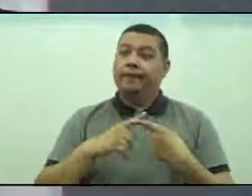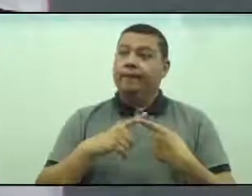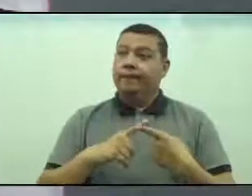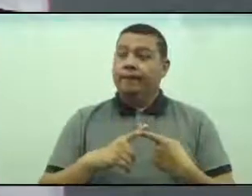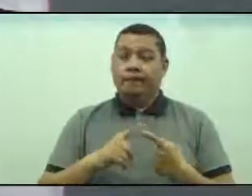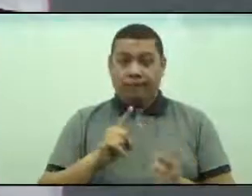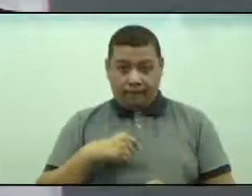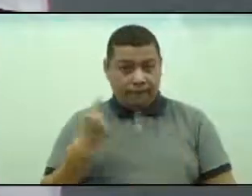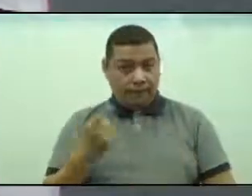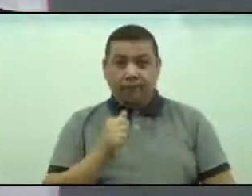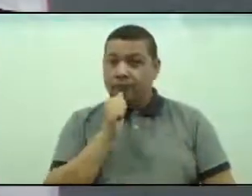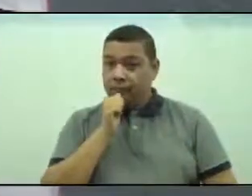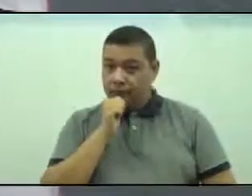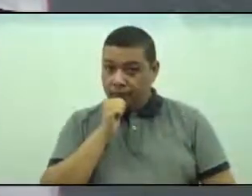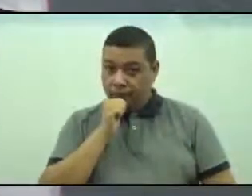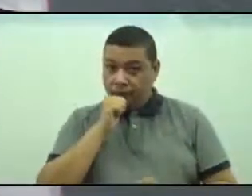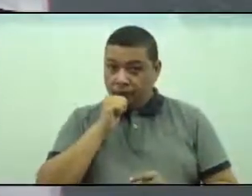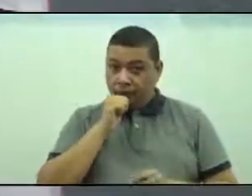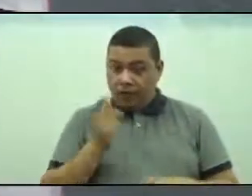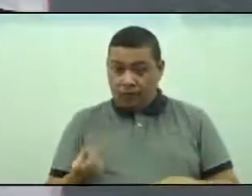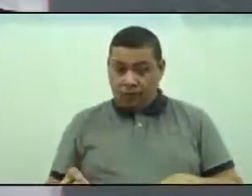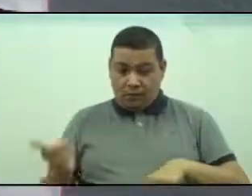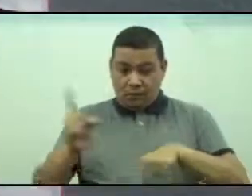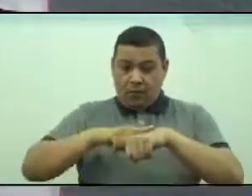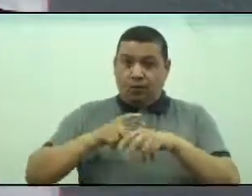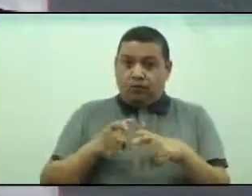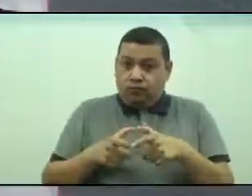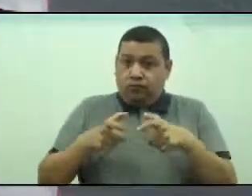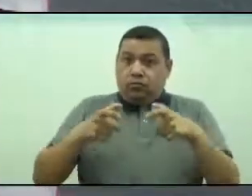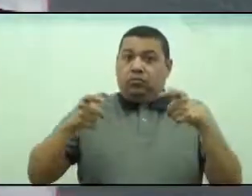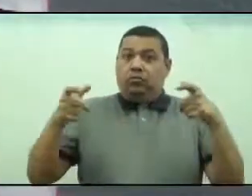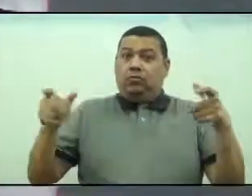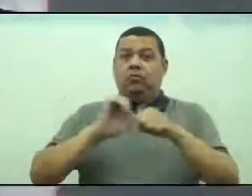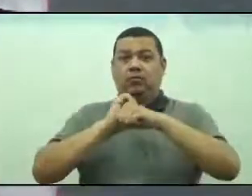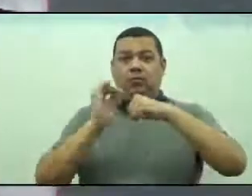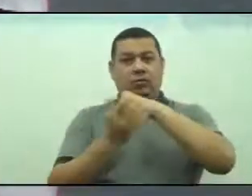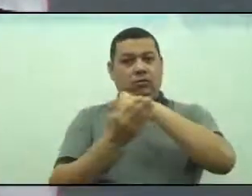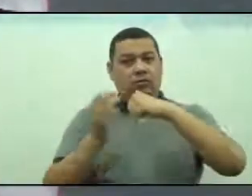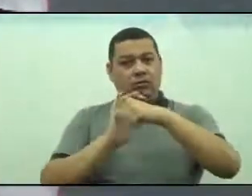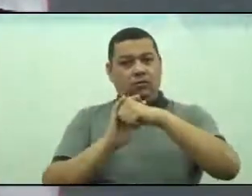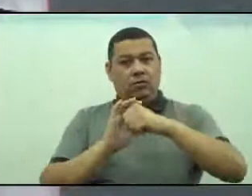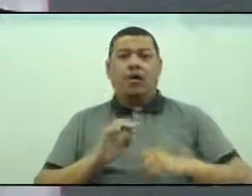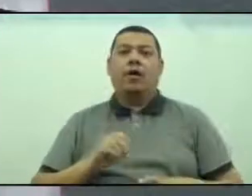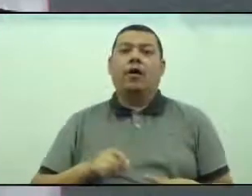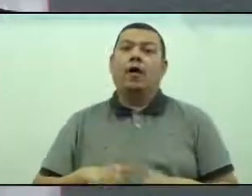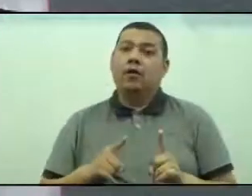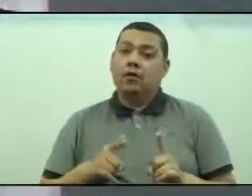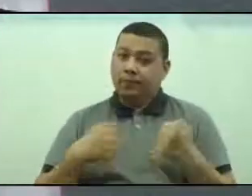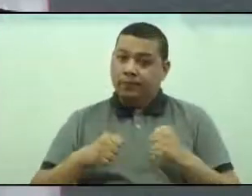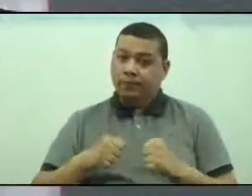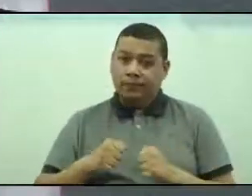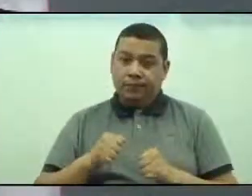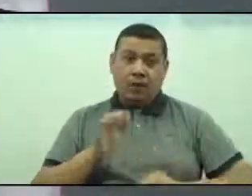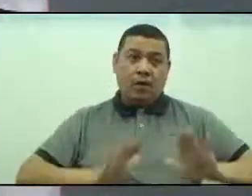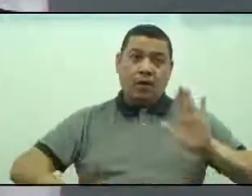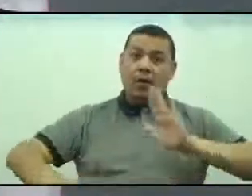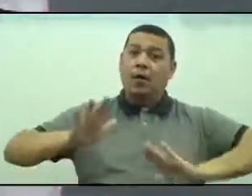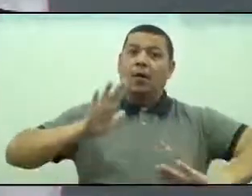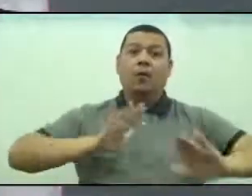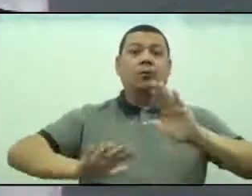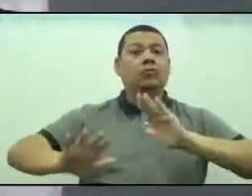tenhamos esse aumento nos casos da Covid, que nós então possamos nos cuidar um pouco mais por causa do